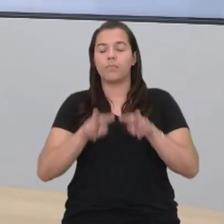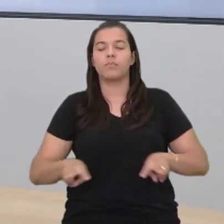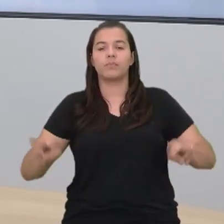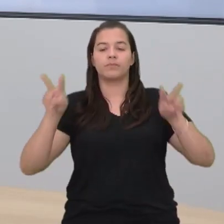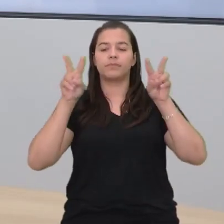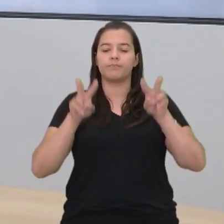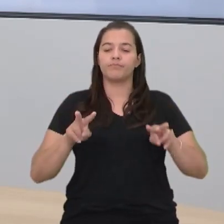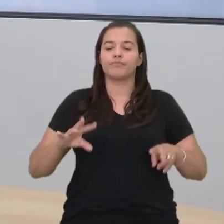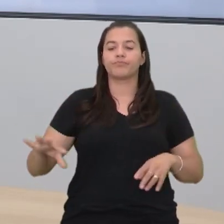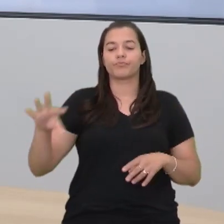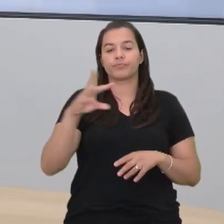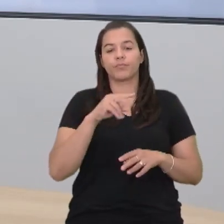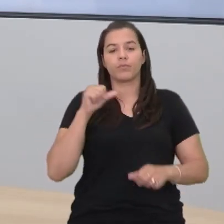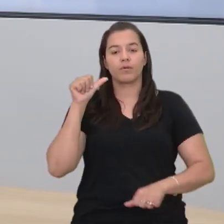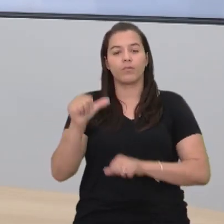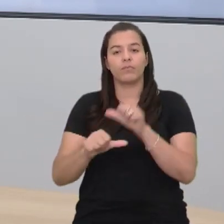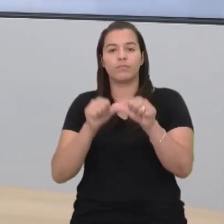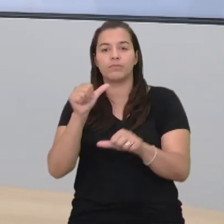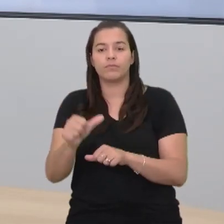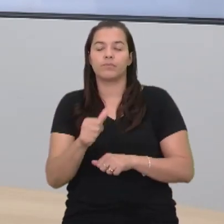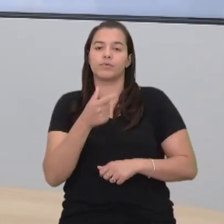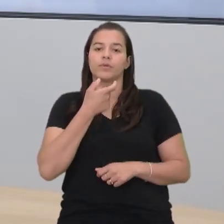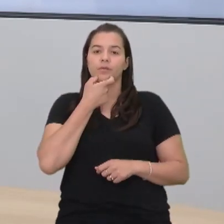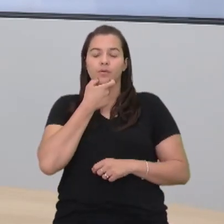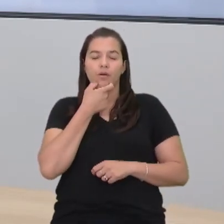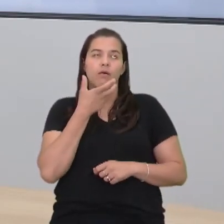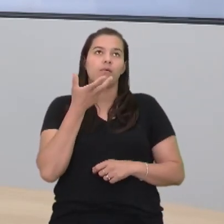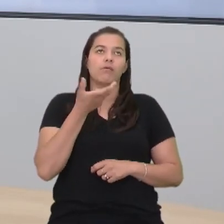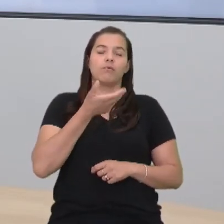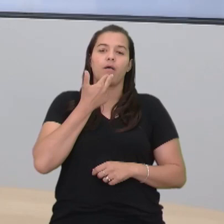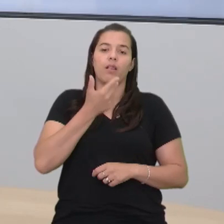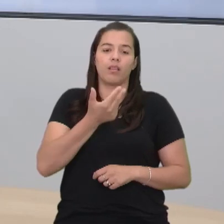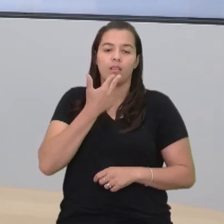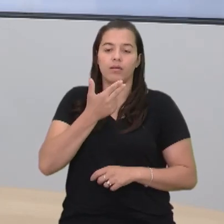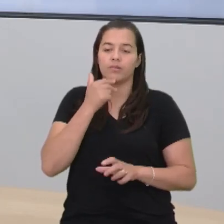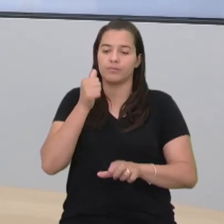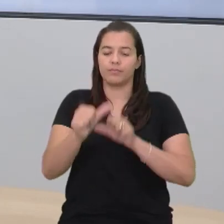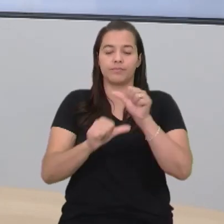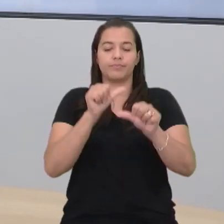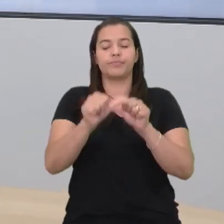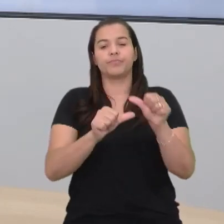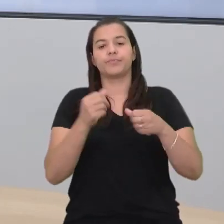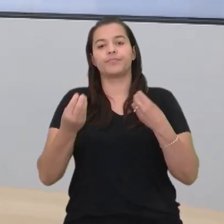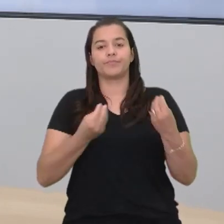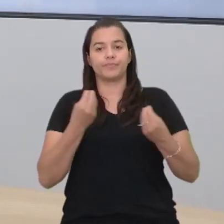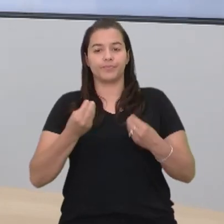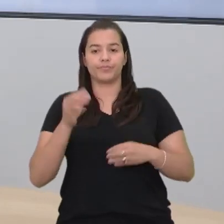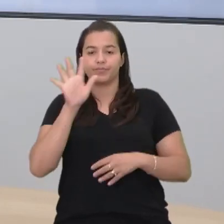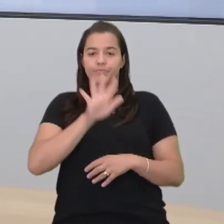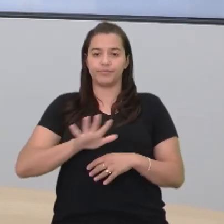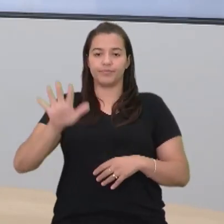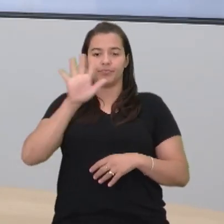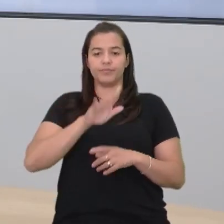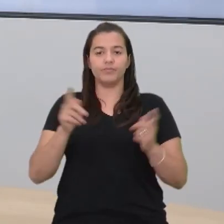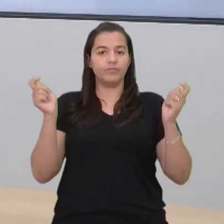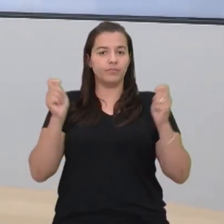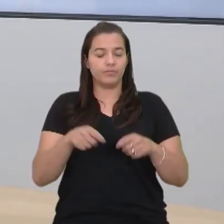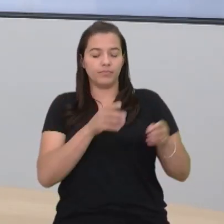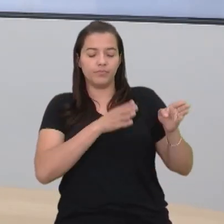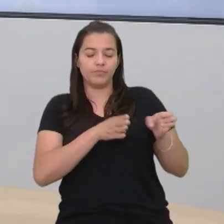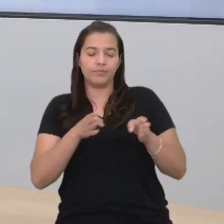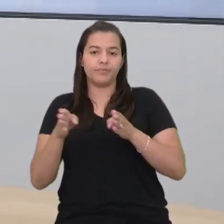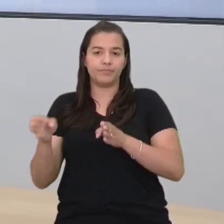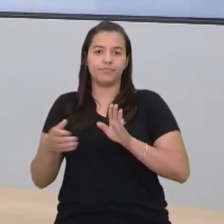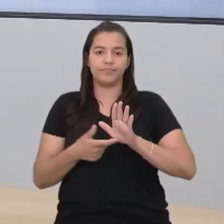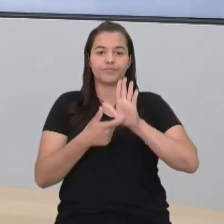geral, como muda o idioma, se precisar, como salvar. Fiz aquela visão geral de quem é o Scratch. E até mostrei uma programação,